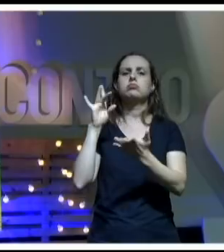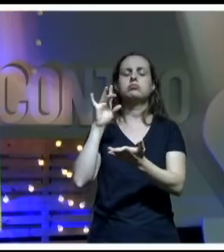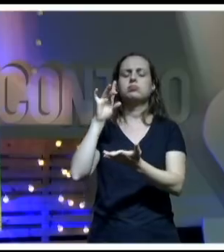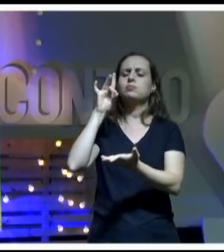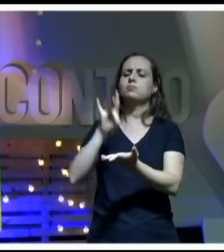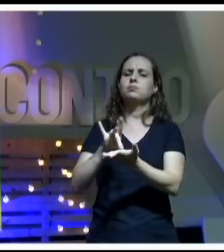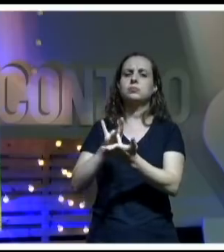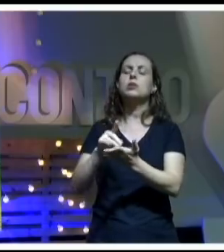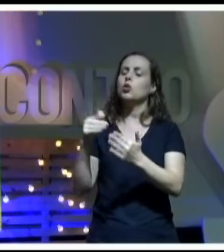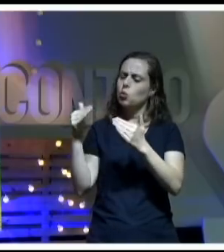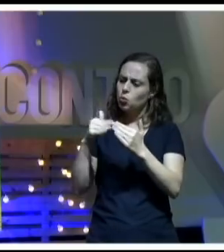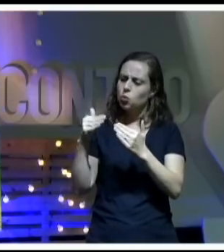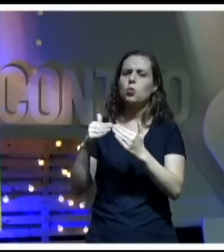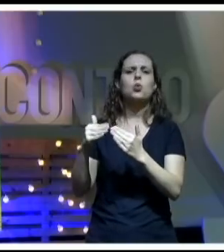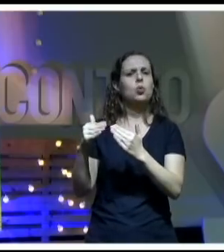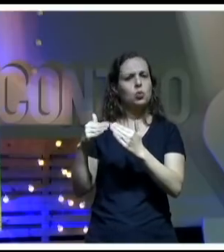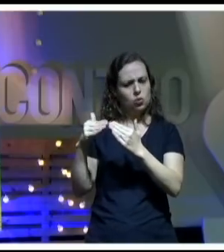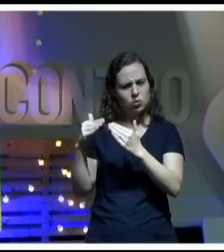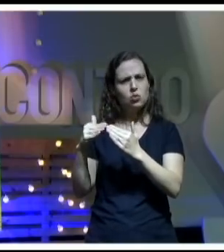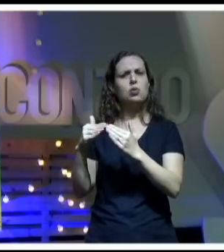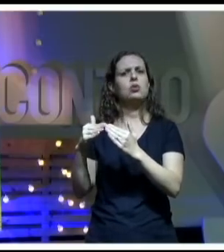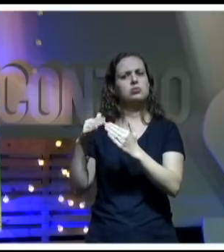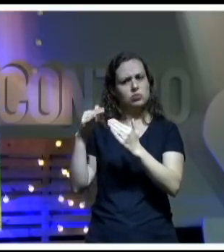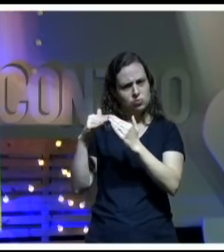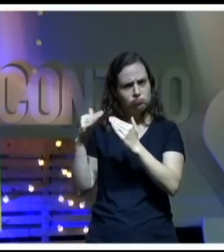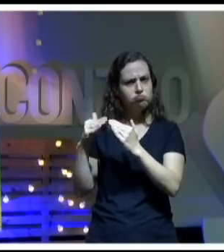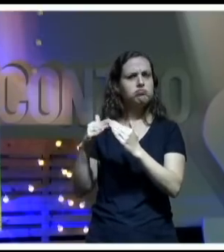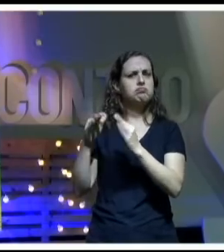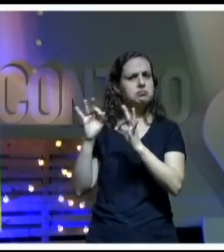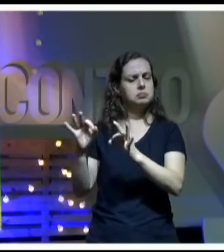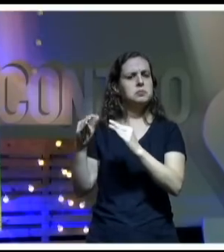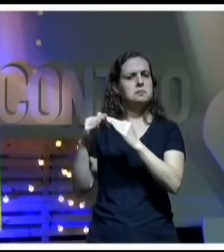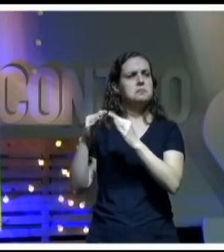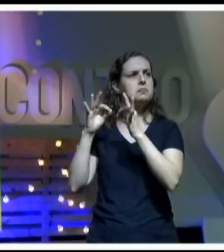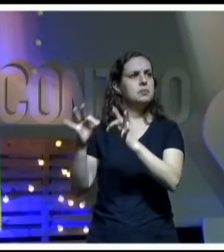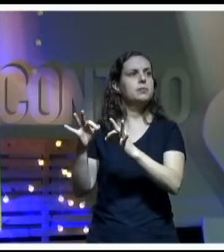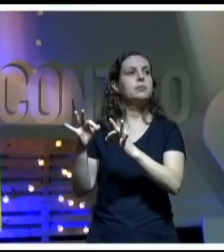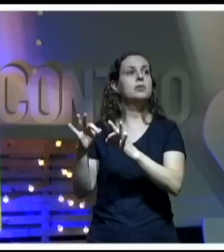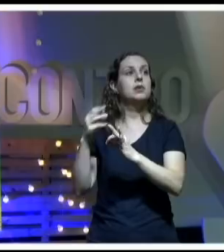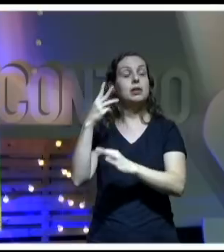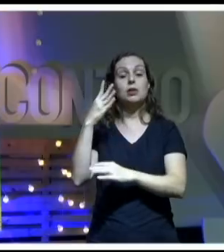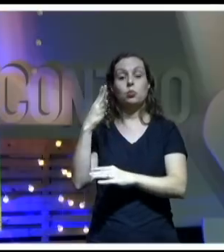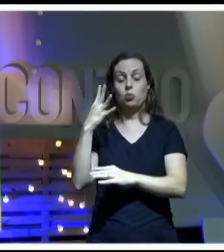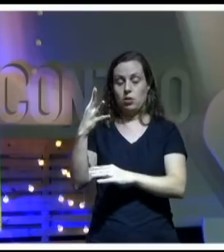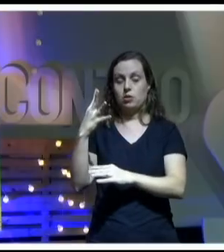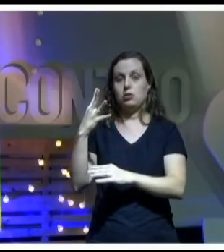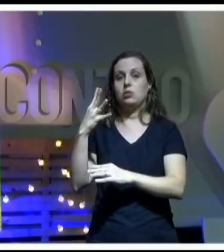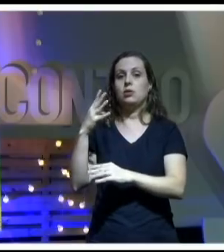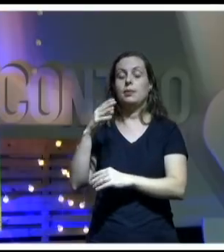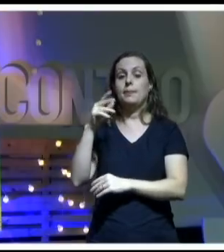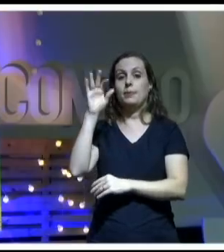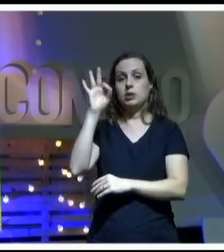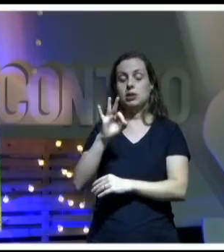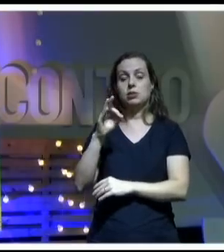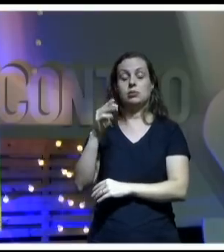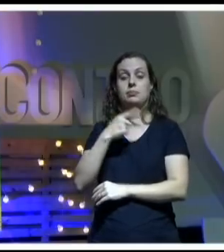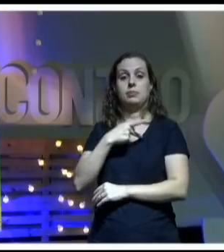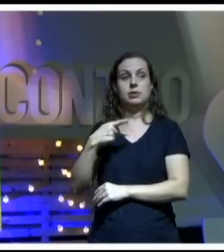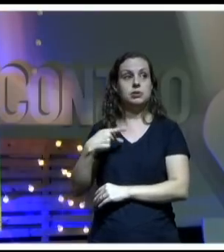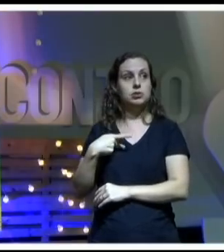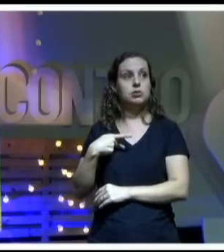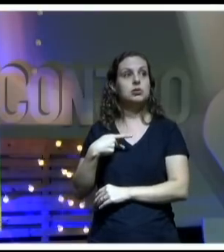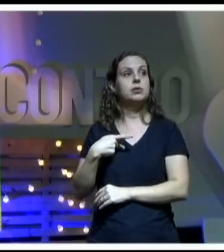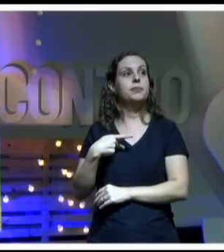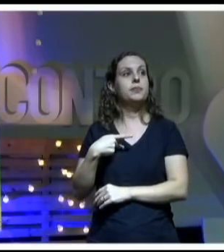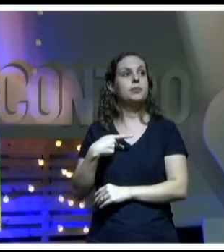lapa se você concorda fortemente não concorda ou discorda fortemente 34% pastores concordam fortemente que deus promete dar benção os